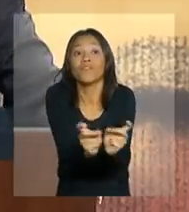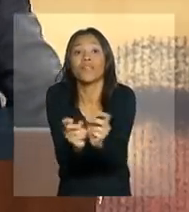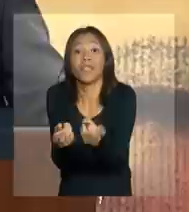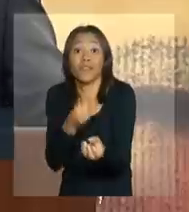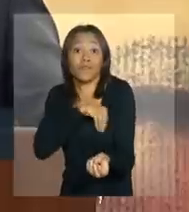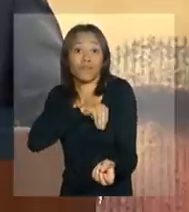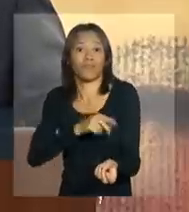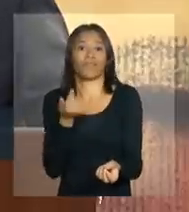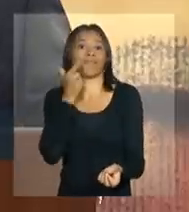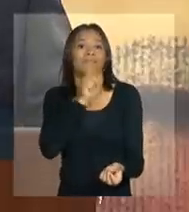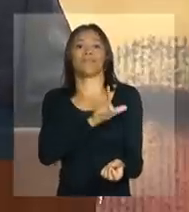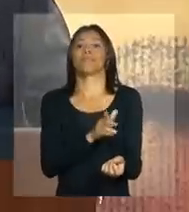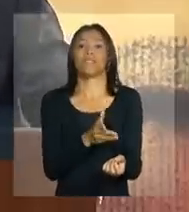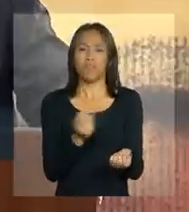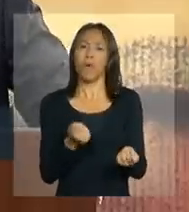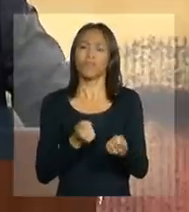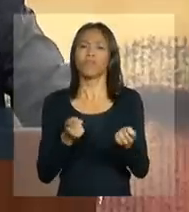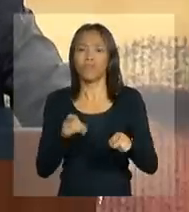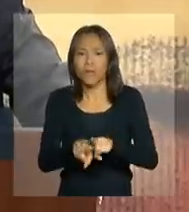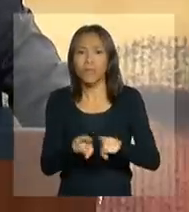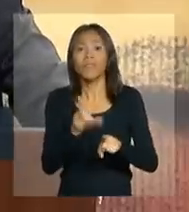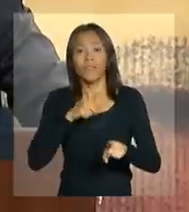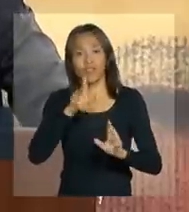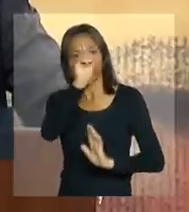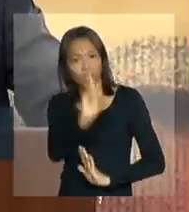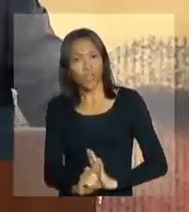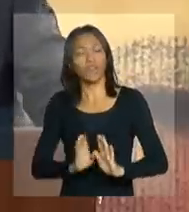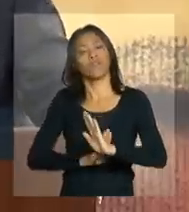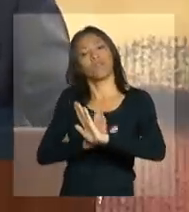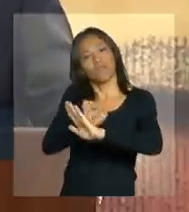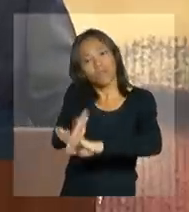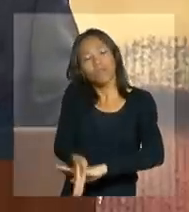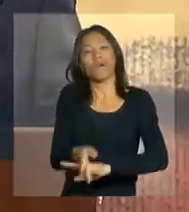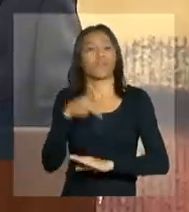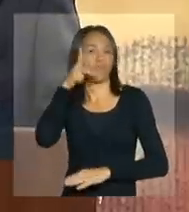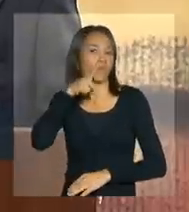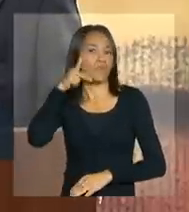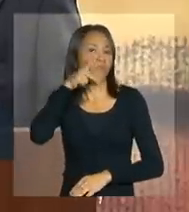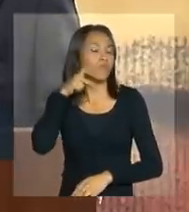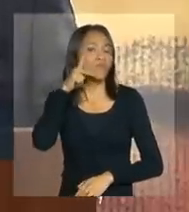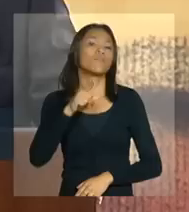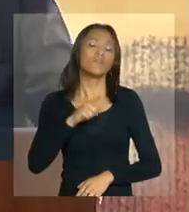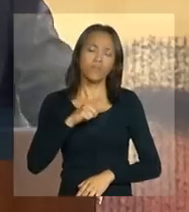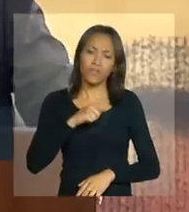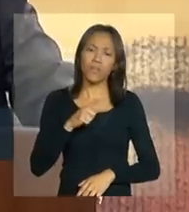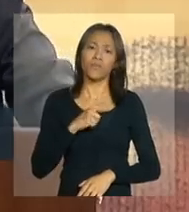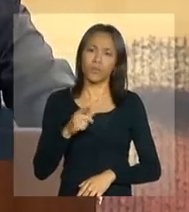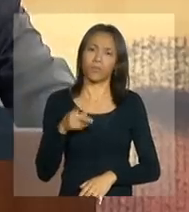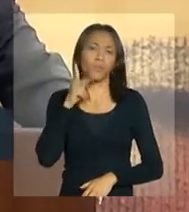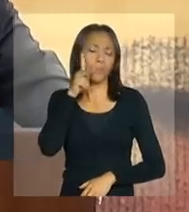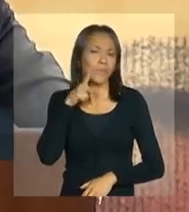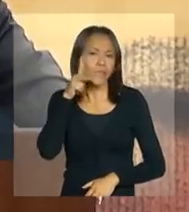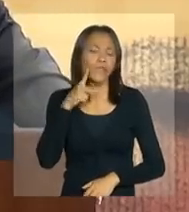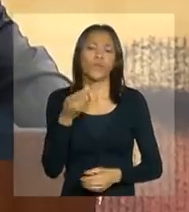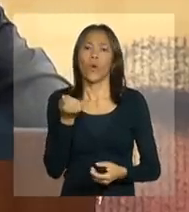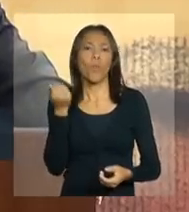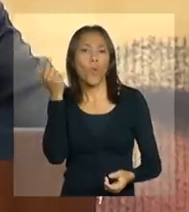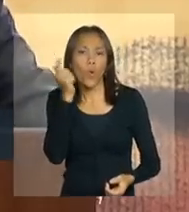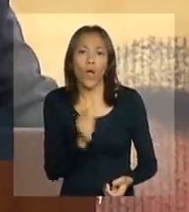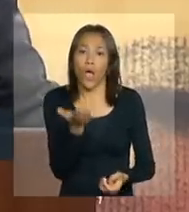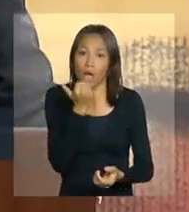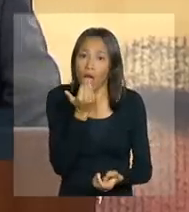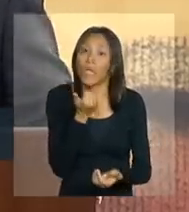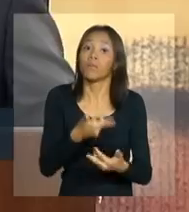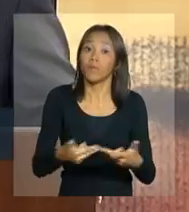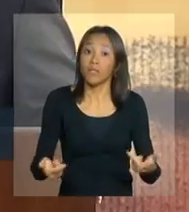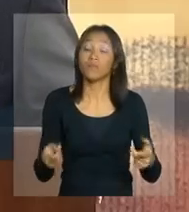e possam acessar as políticas públicas né Nós temos políticas públicas como programa de aquisição de alimentos como programa nacional de